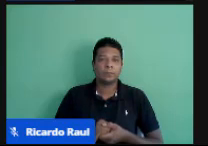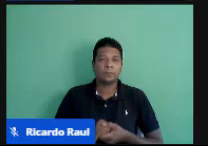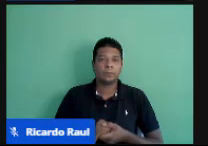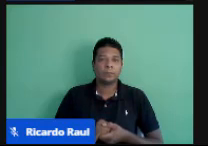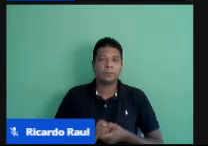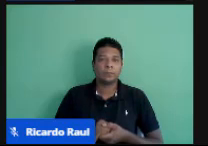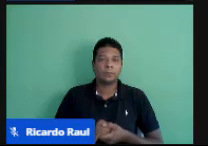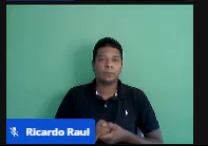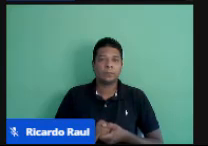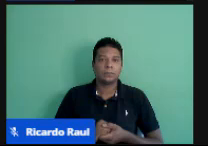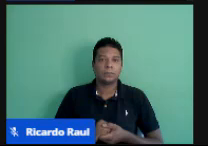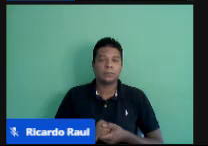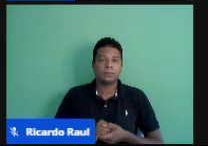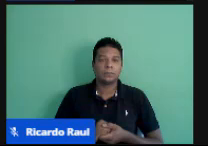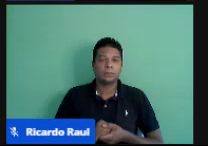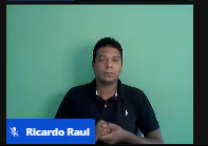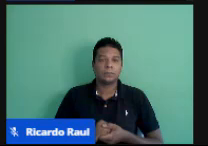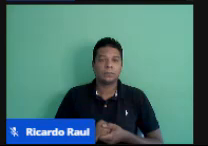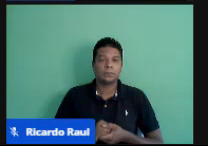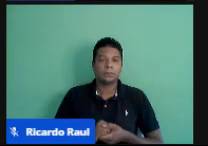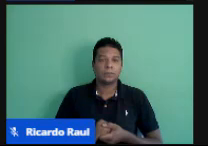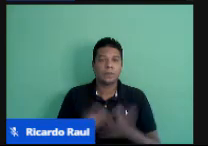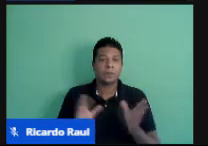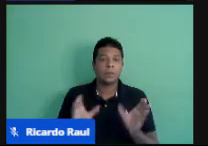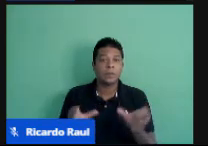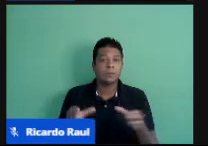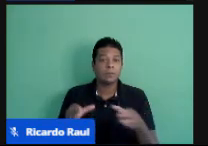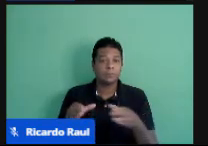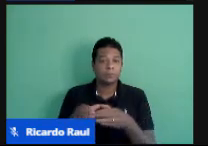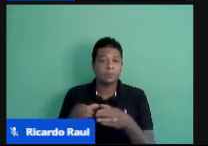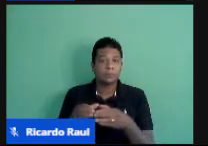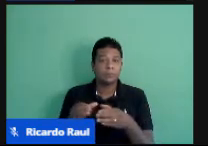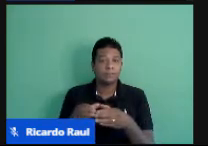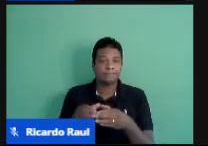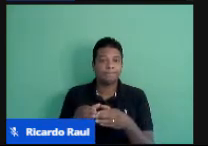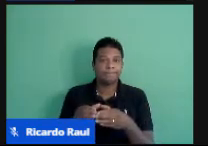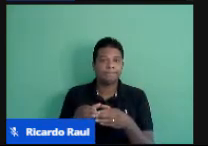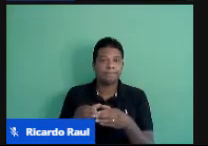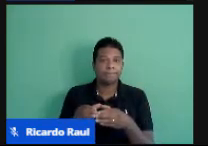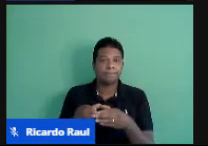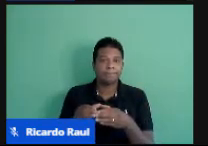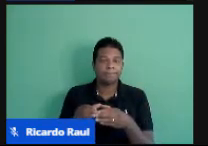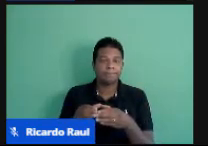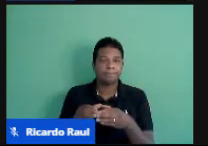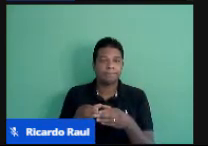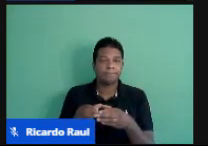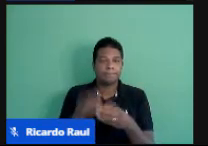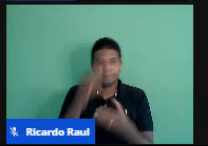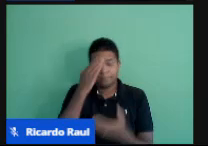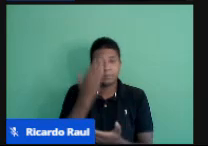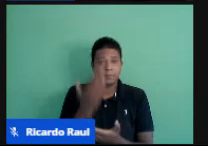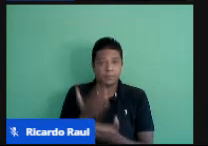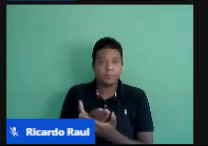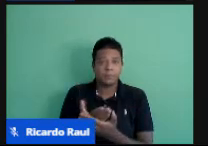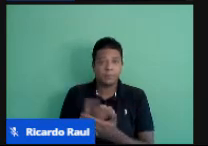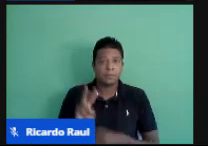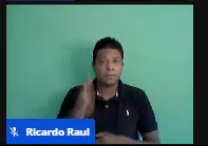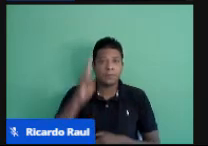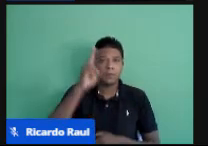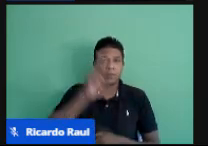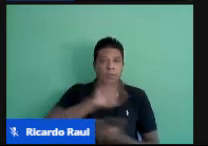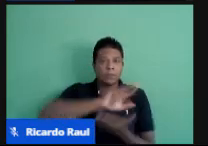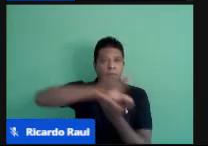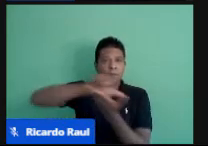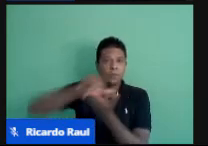E aí, essa é a concepção da equipe, né? A gente acredita, né, nessa valorização de diferentes ideias, né? Então, nós